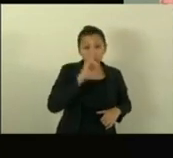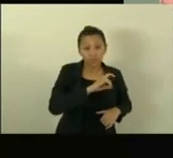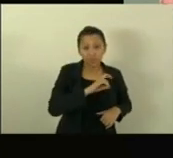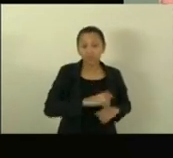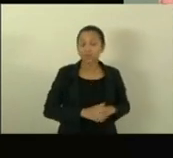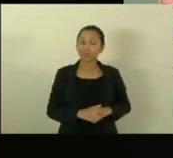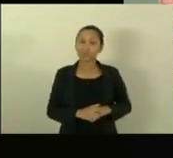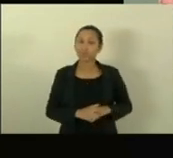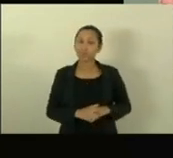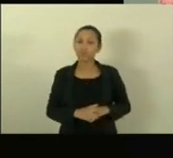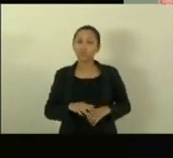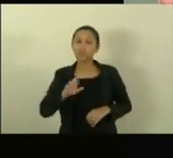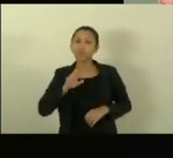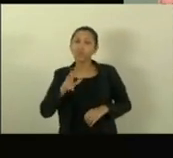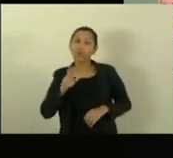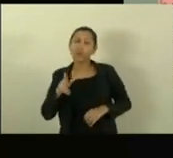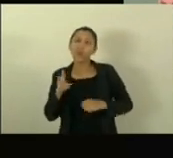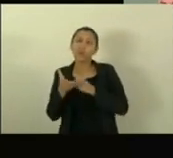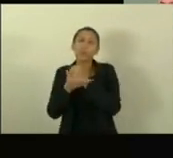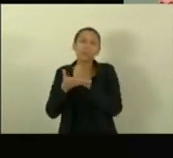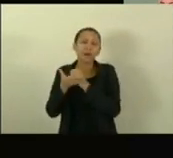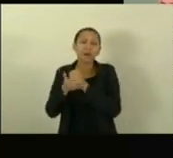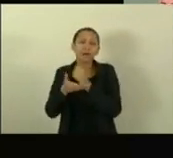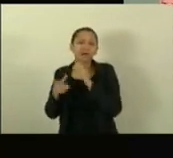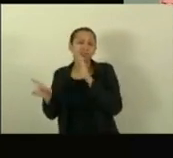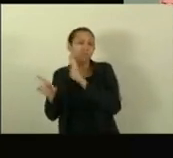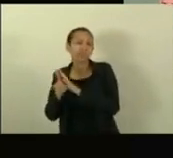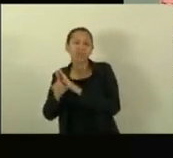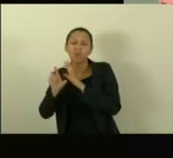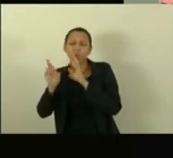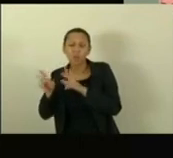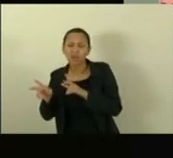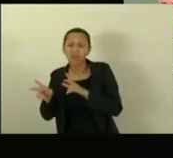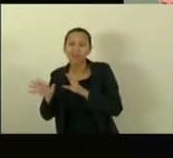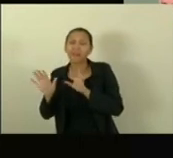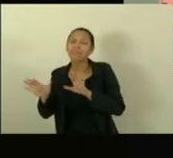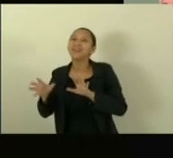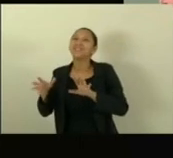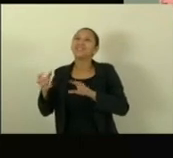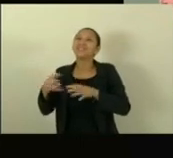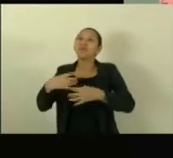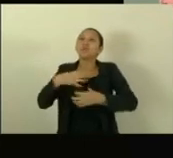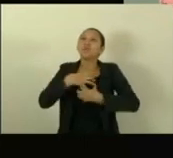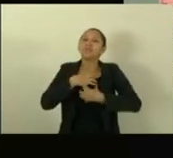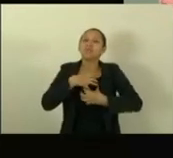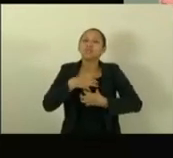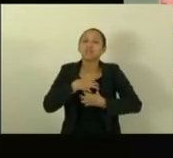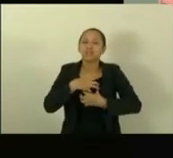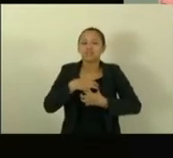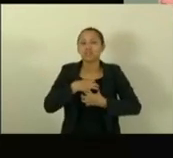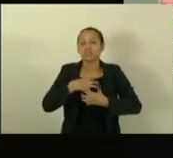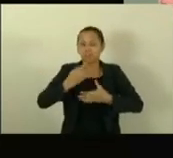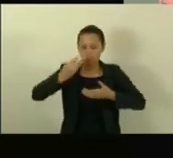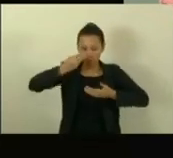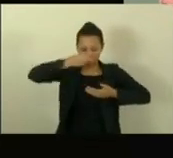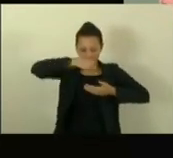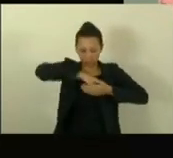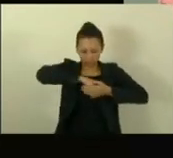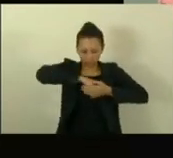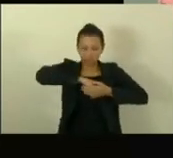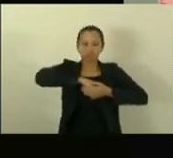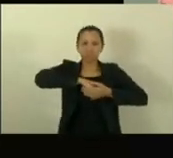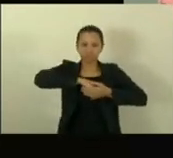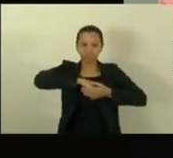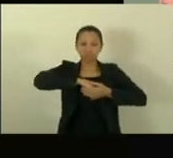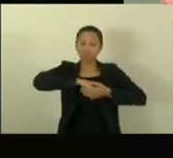Não por causa de legislação, por causa do sentimento que as mulheres trazem em seu interior. Mas elas têm